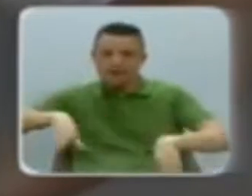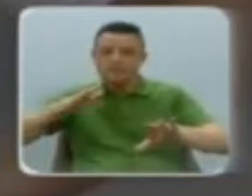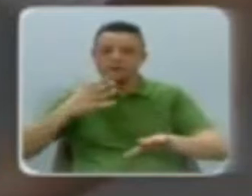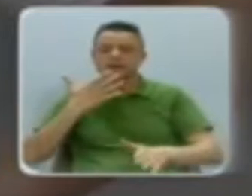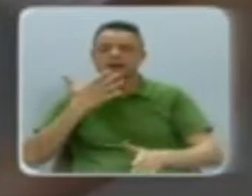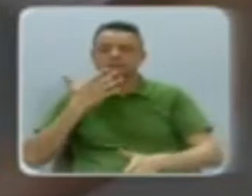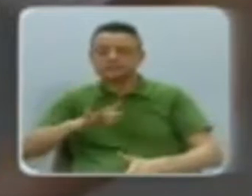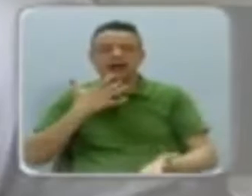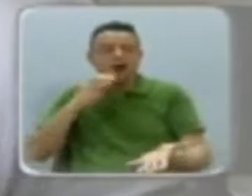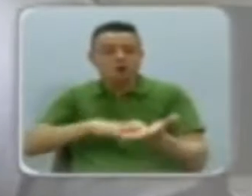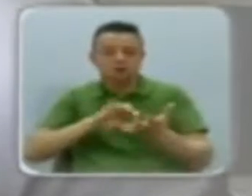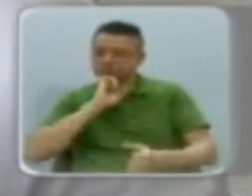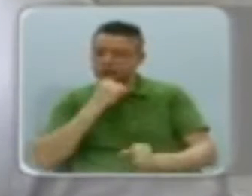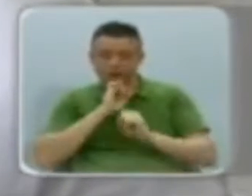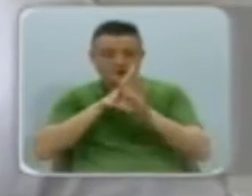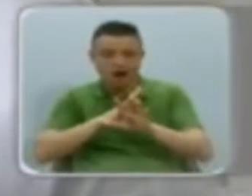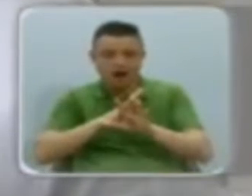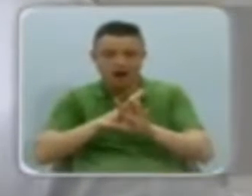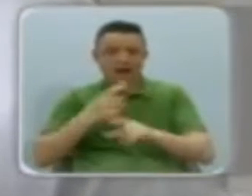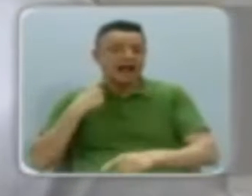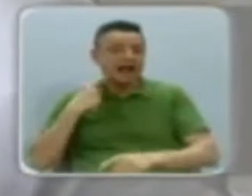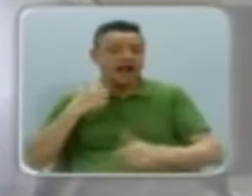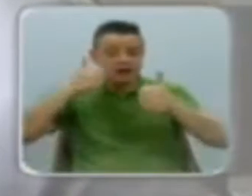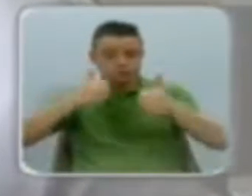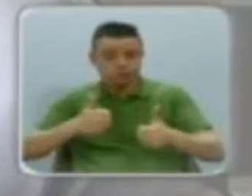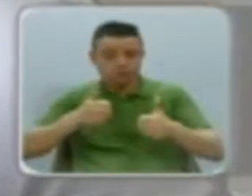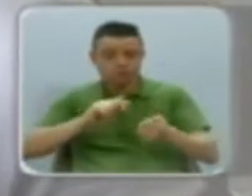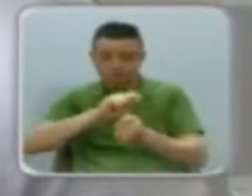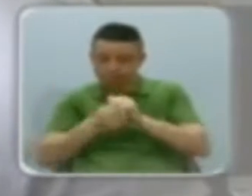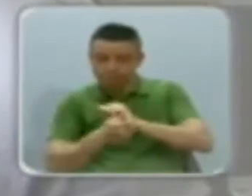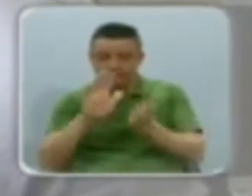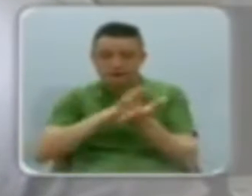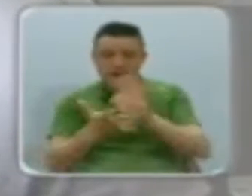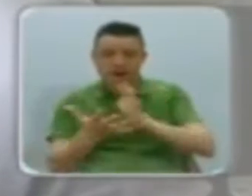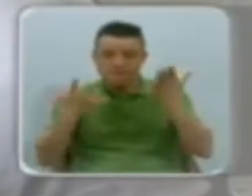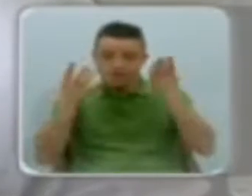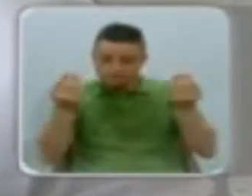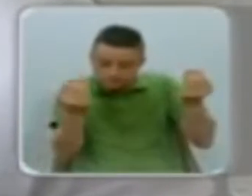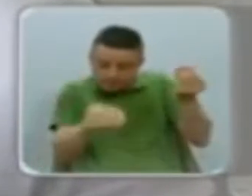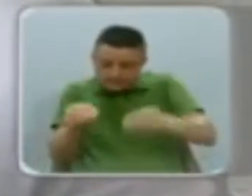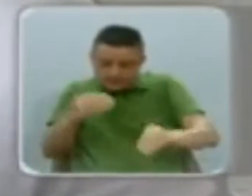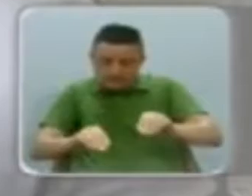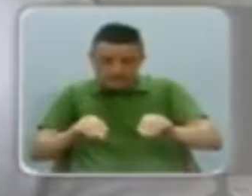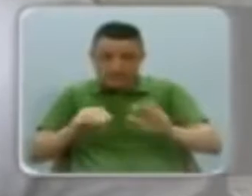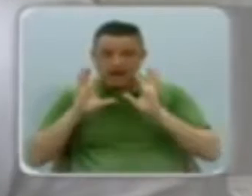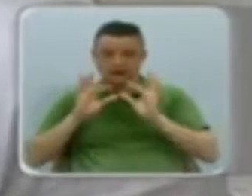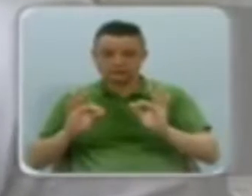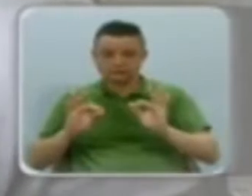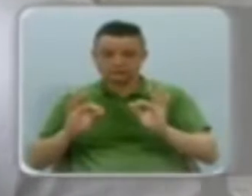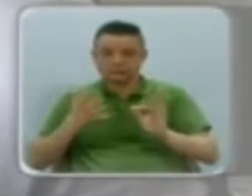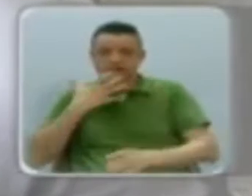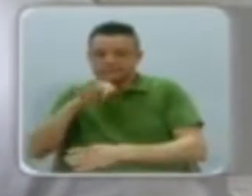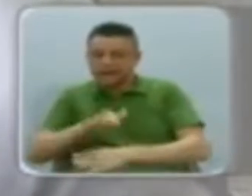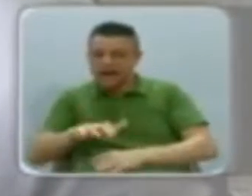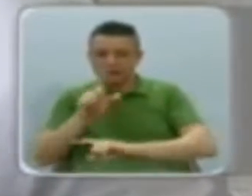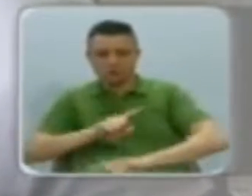acho que não tem grandes segredos. É preciso uma boa carne e depois ir à perfeição da mão, para o tempero sair, o tempero necessário. Nem muito